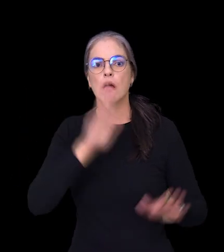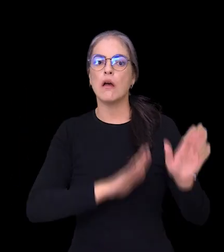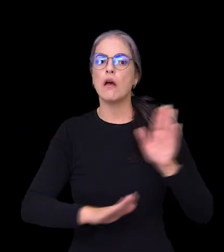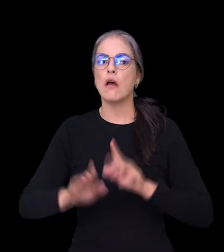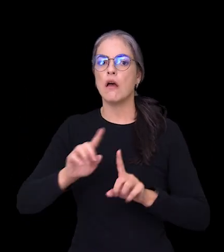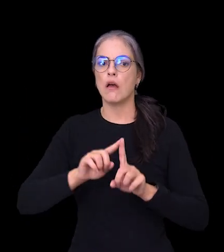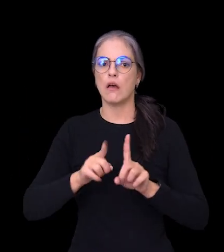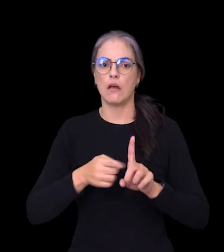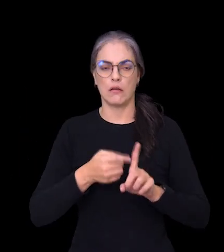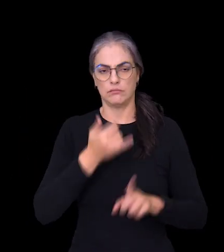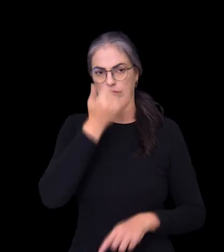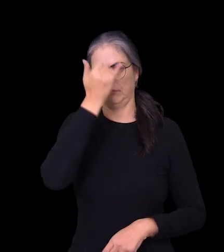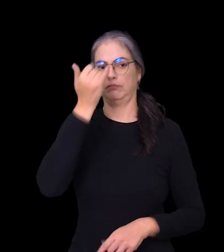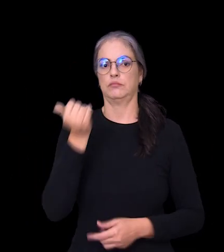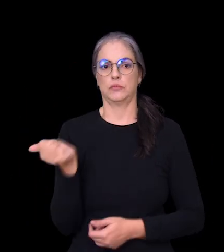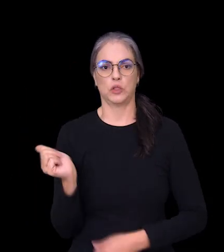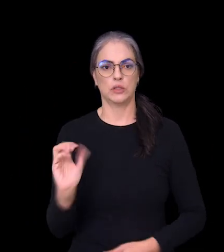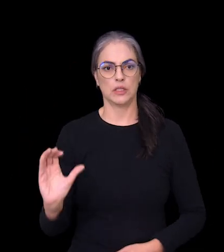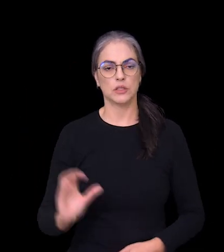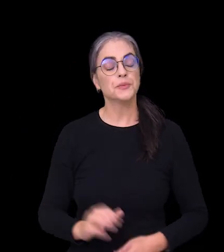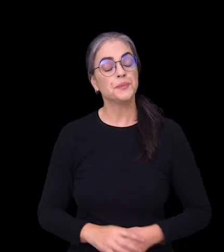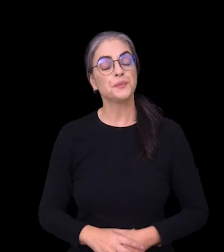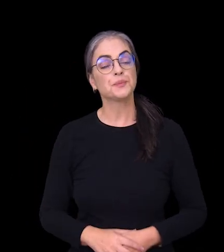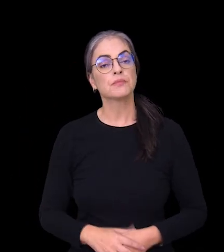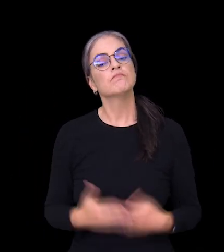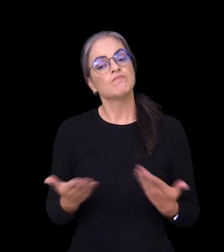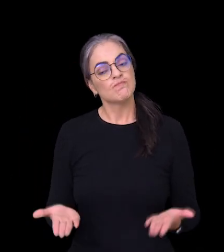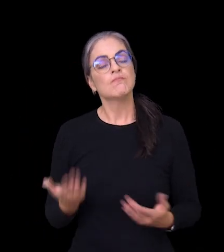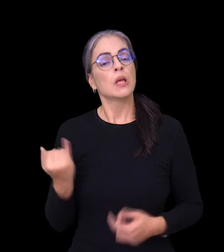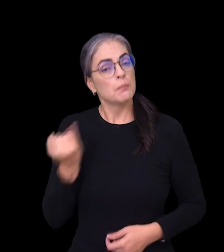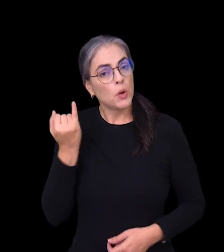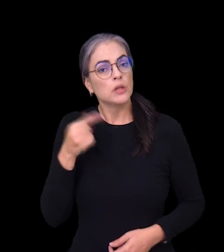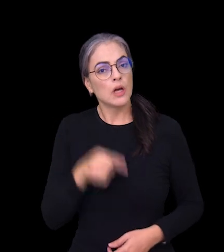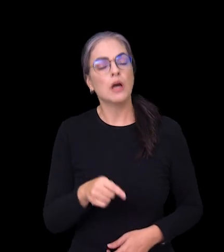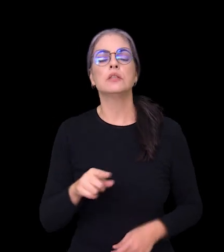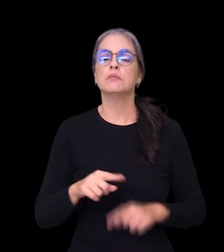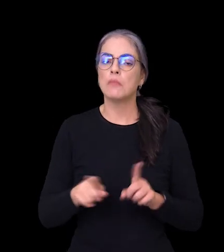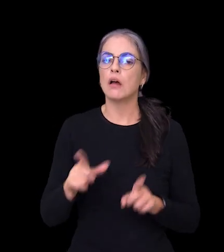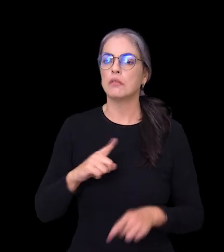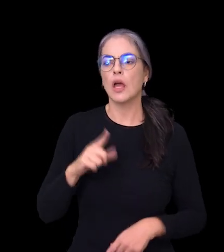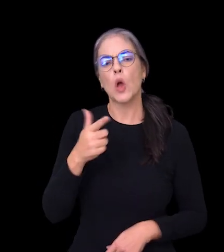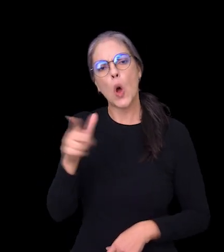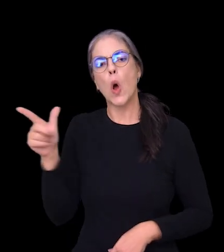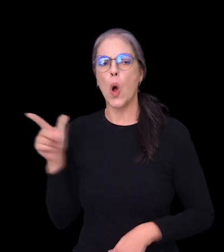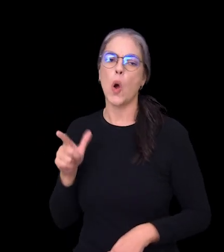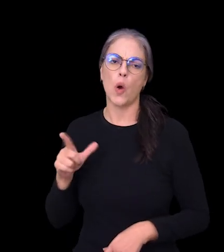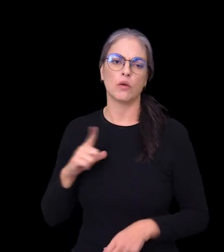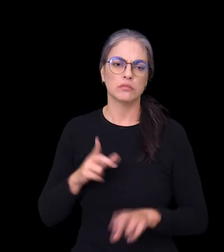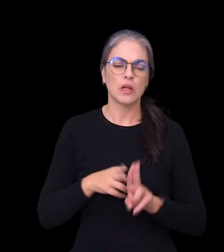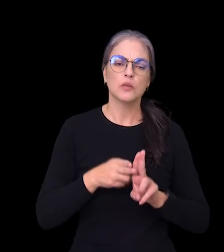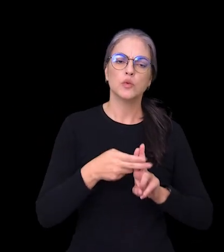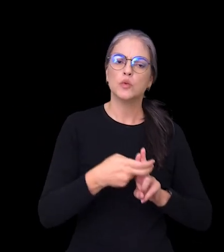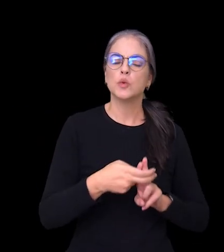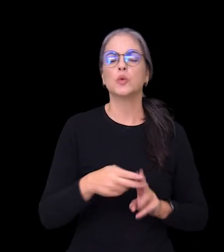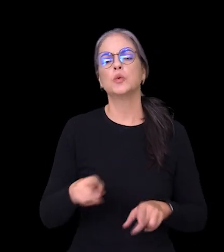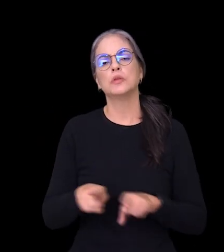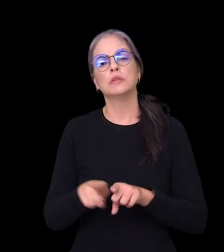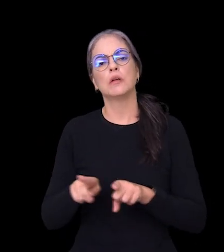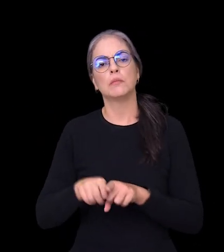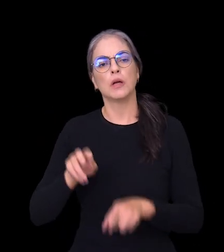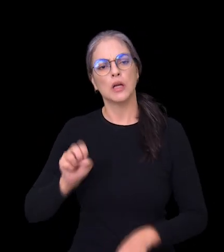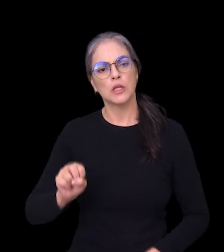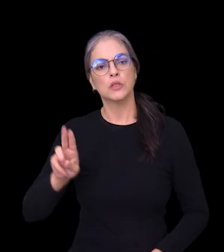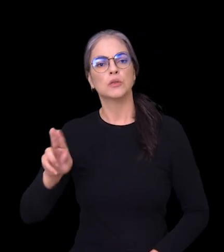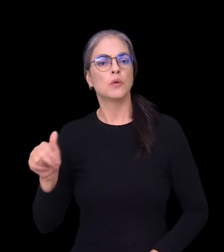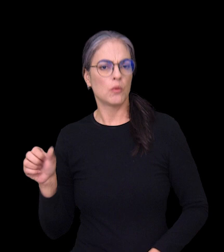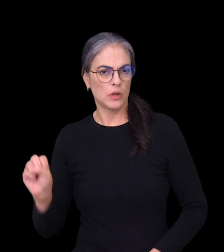momento importante, dentre diversas outras iniciativas que a gente sabe que existem dentro do Sistema Único de Saúde, também na assistência social,